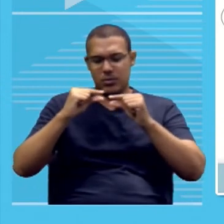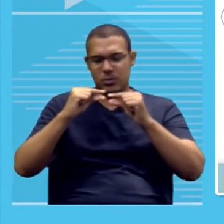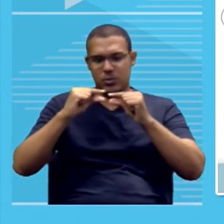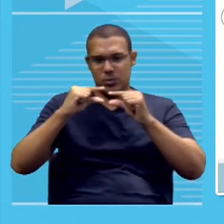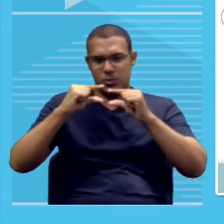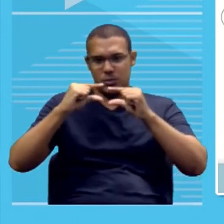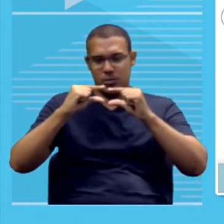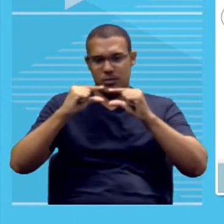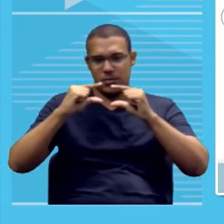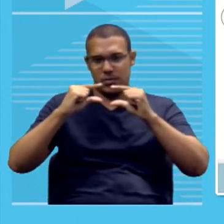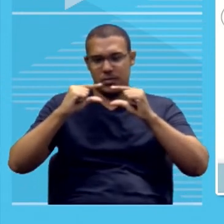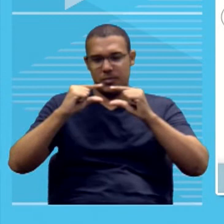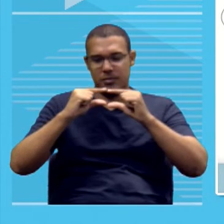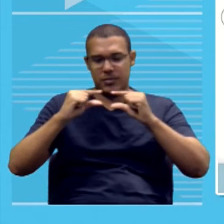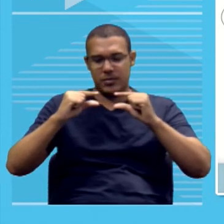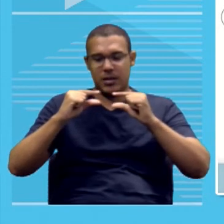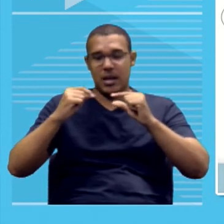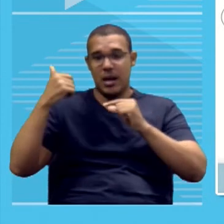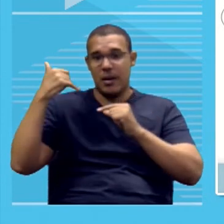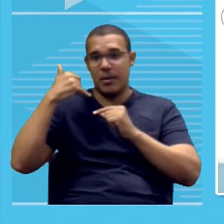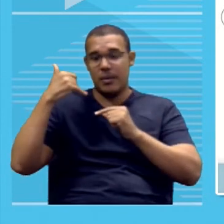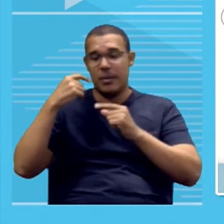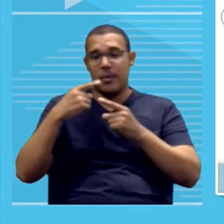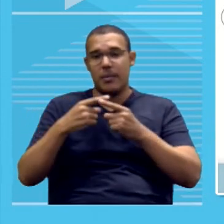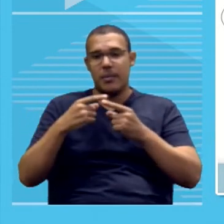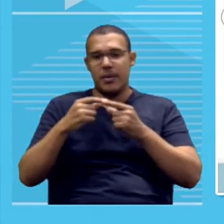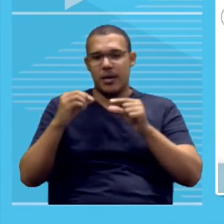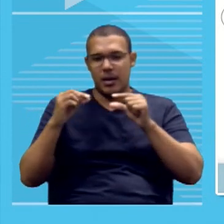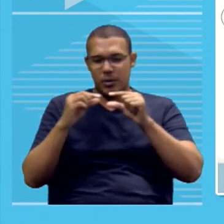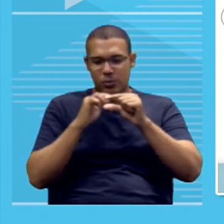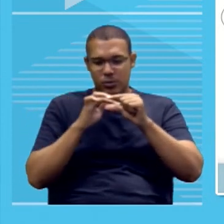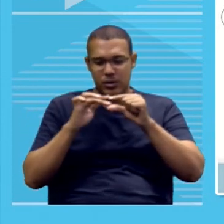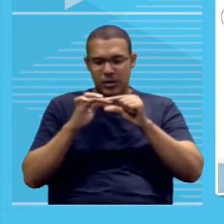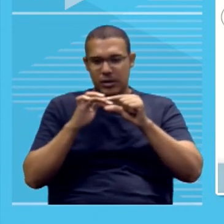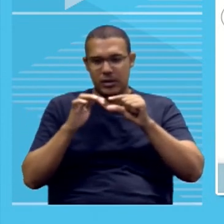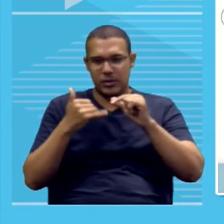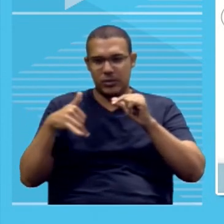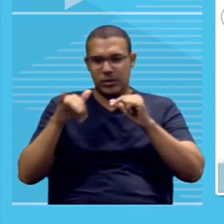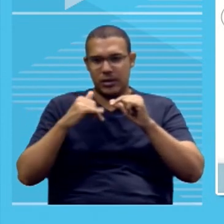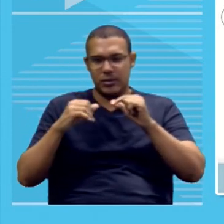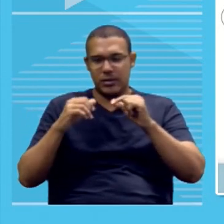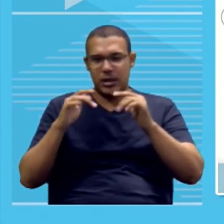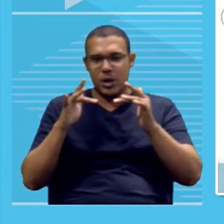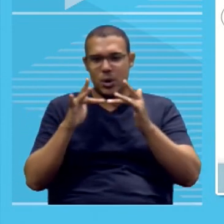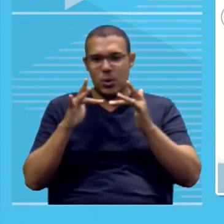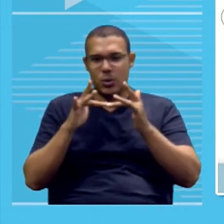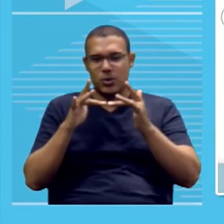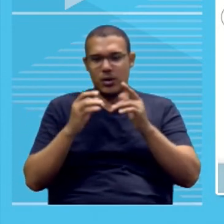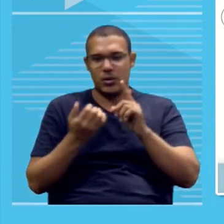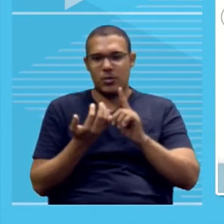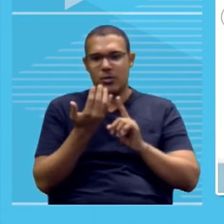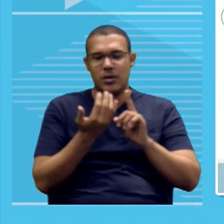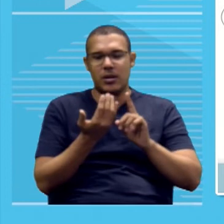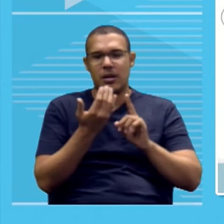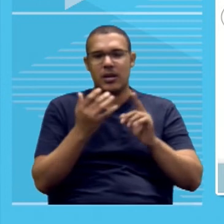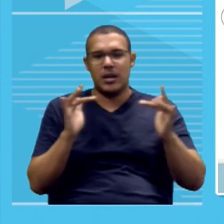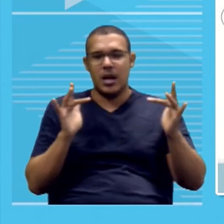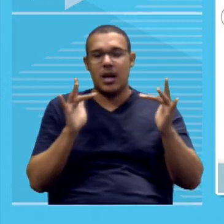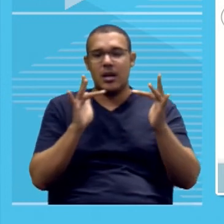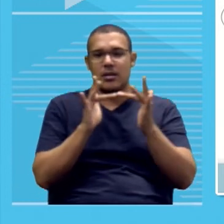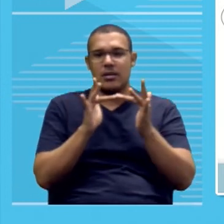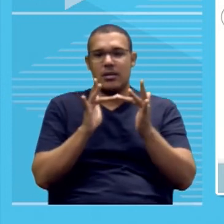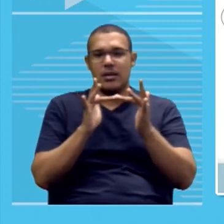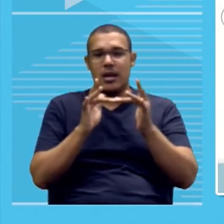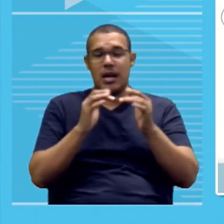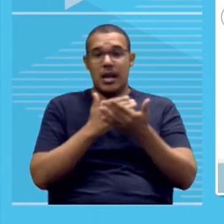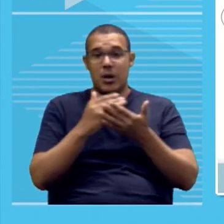porque a solução química que está dentro da bateria entra em contato com o gás, com o oxigênio que está fora. E aí você tem